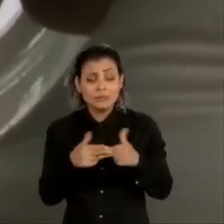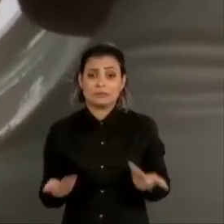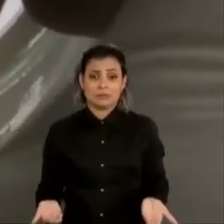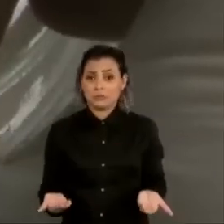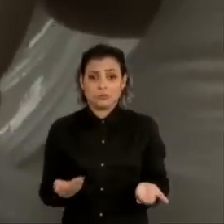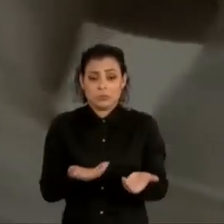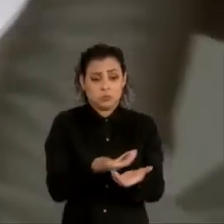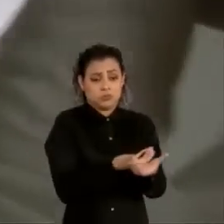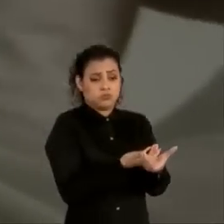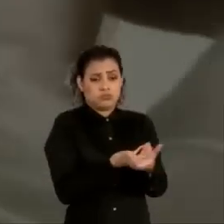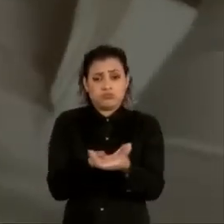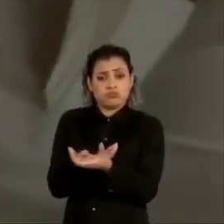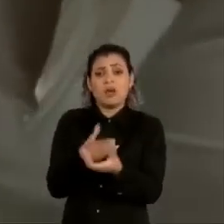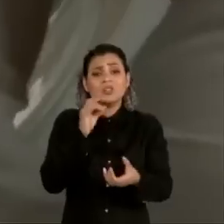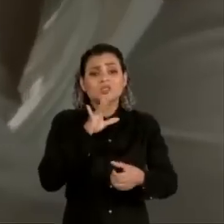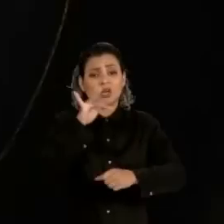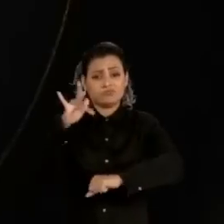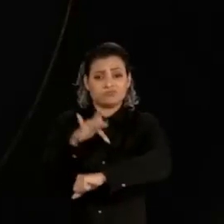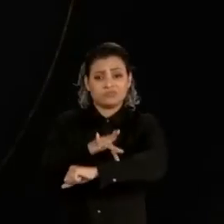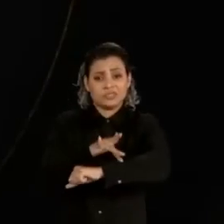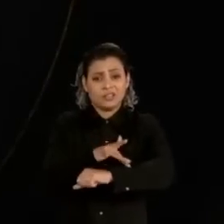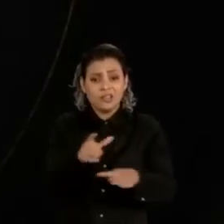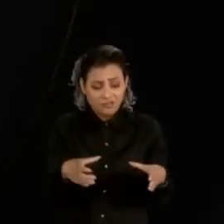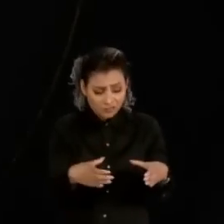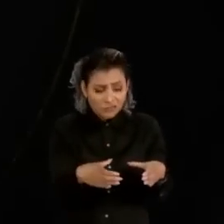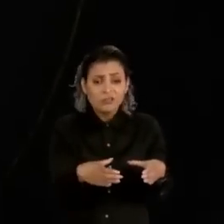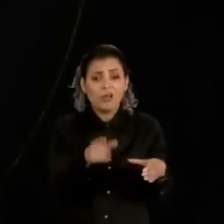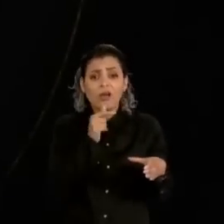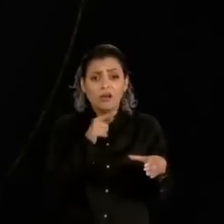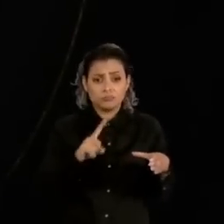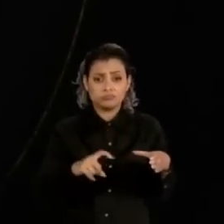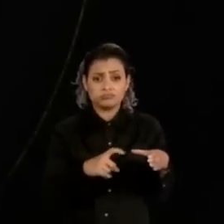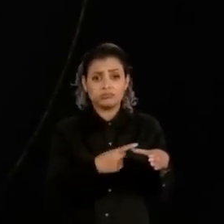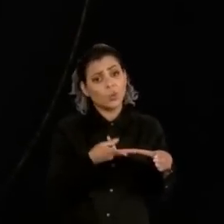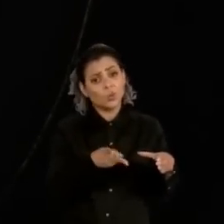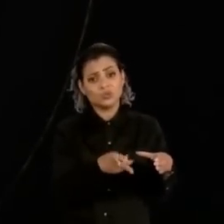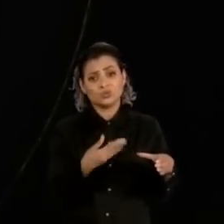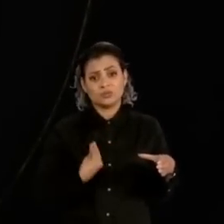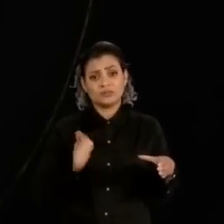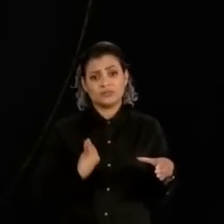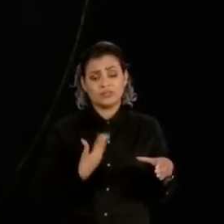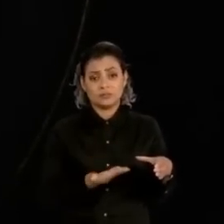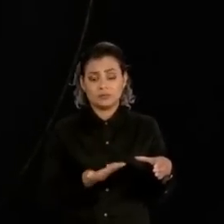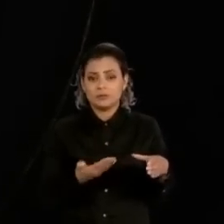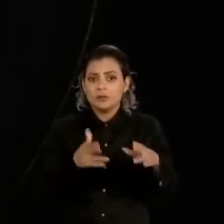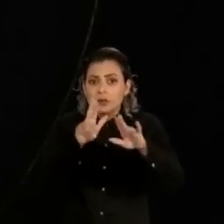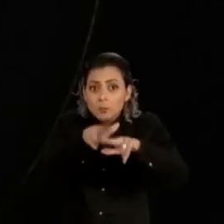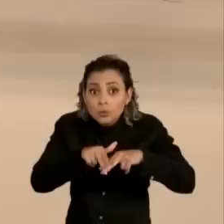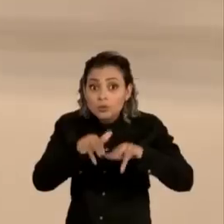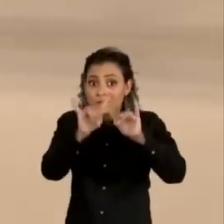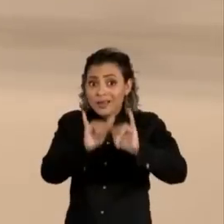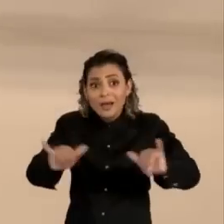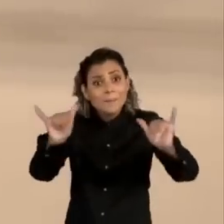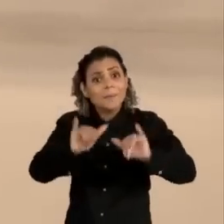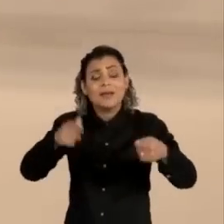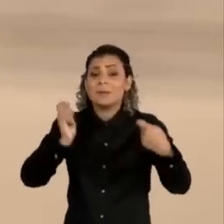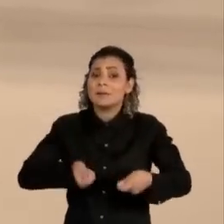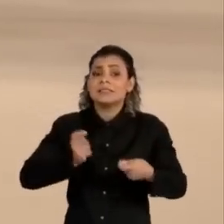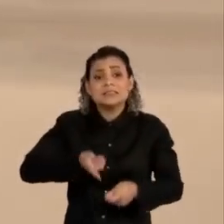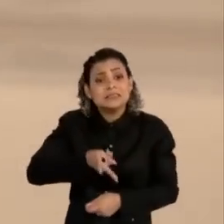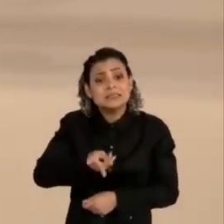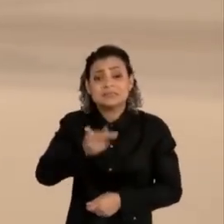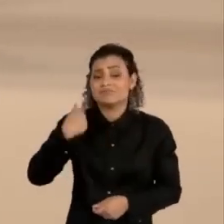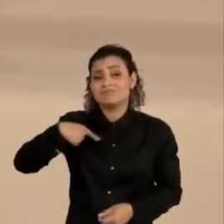pelo veneno disperso no ambiente. Uhum. Então, pelo que o senhor fala, a campanha vigente ela precisa de